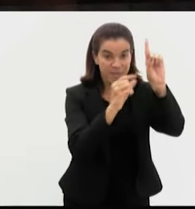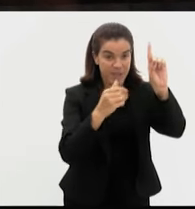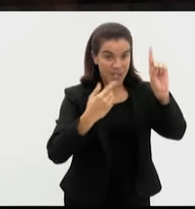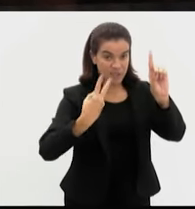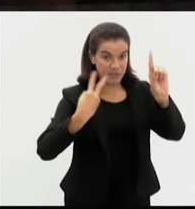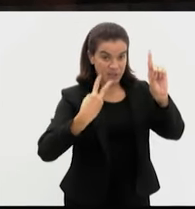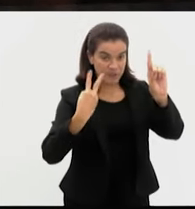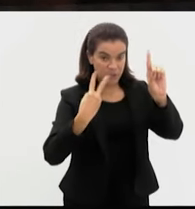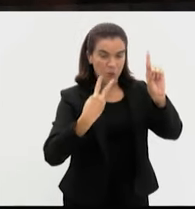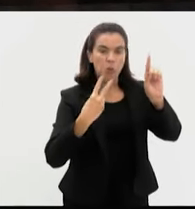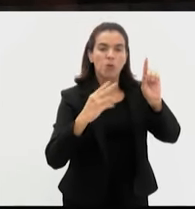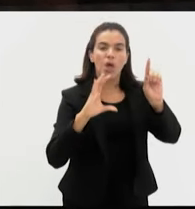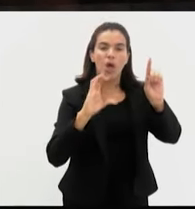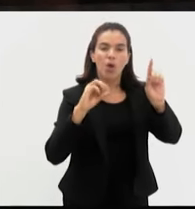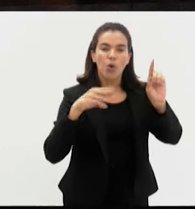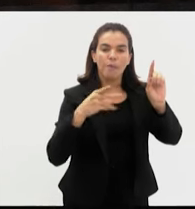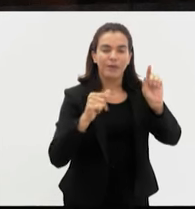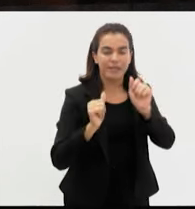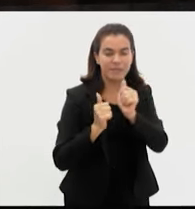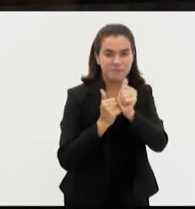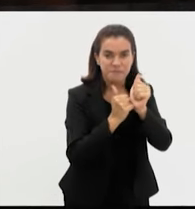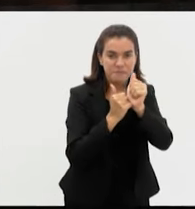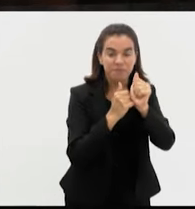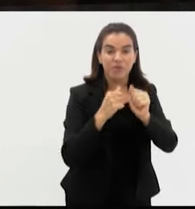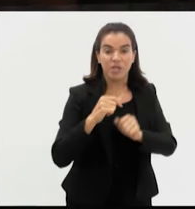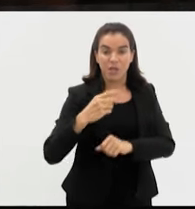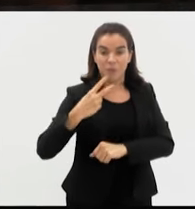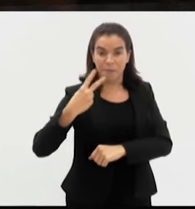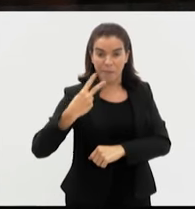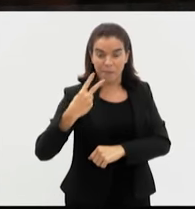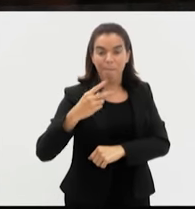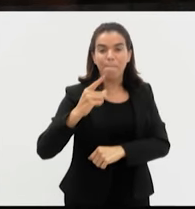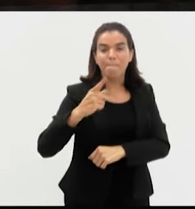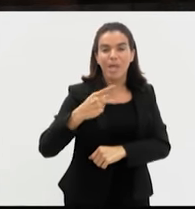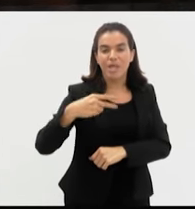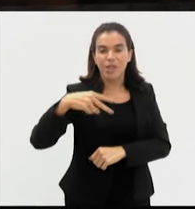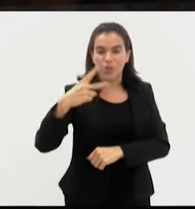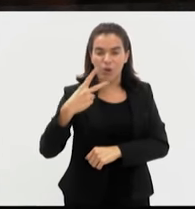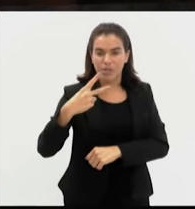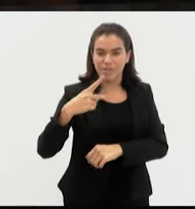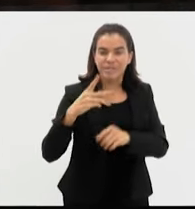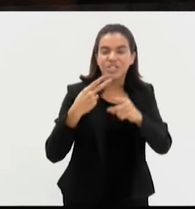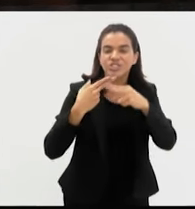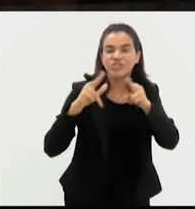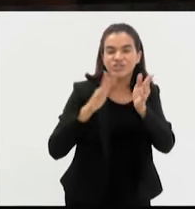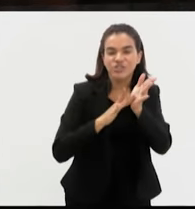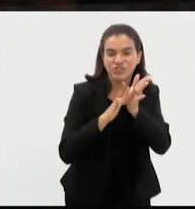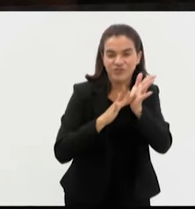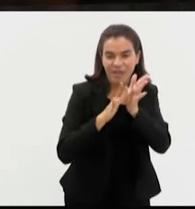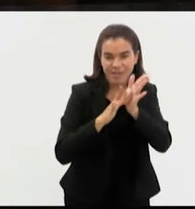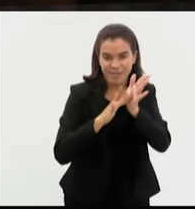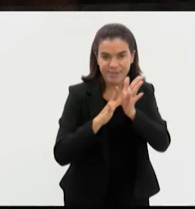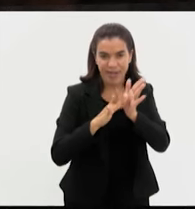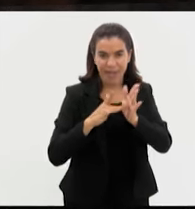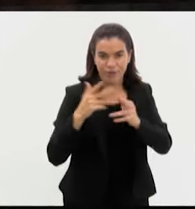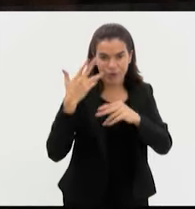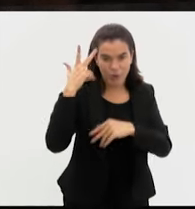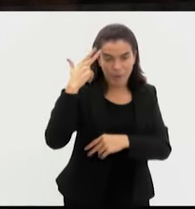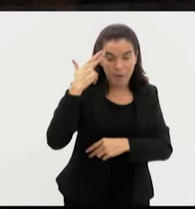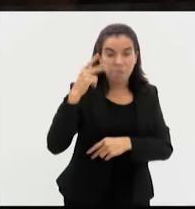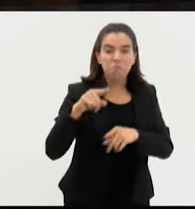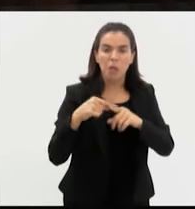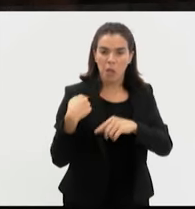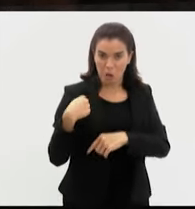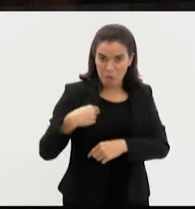companhia foi o GAT e foi a P2 e o recado foi dado não vai ter moleza enquanto eu